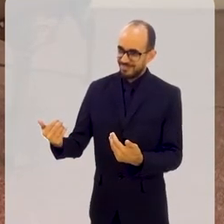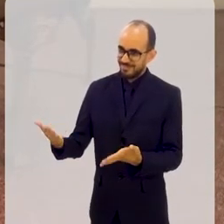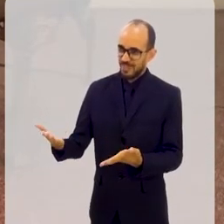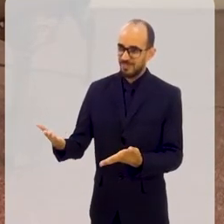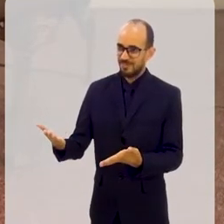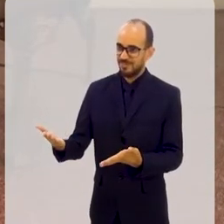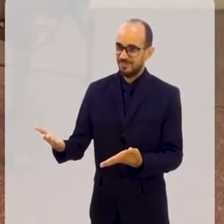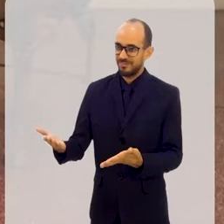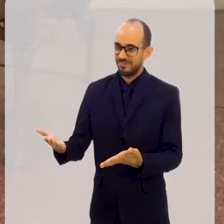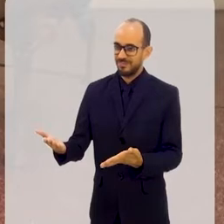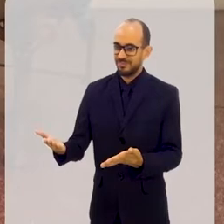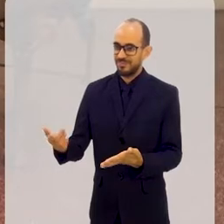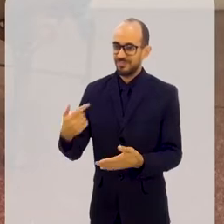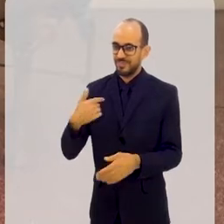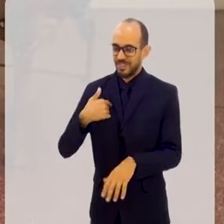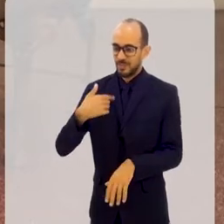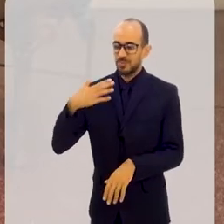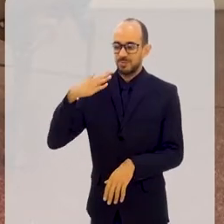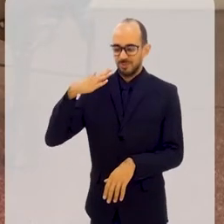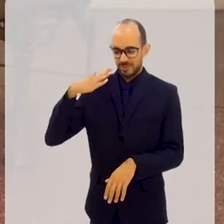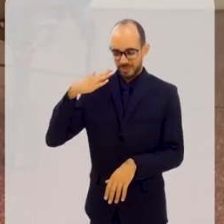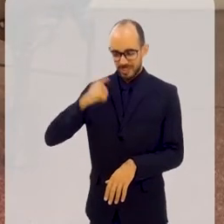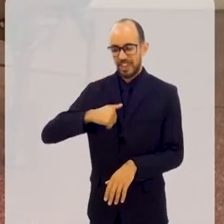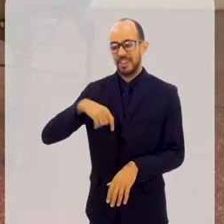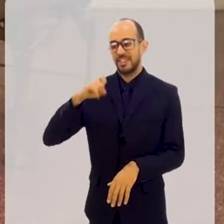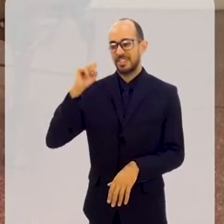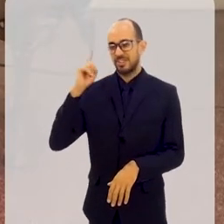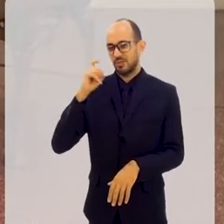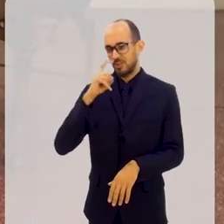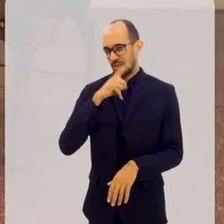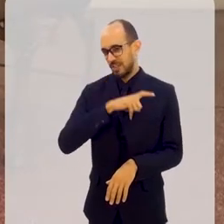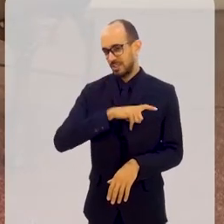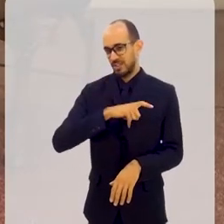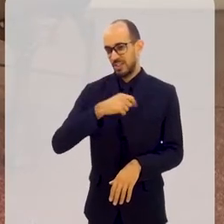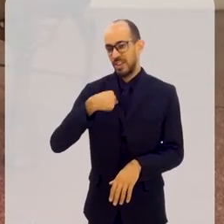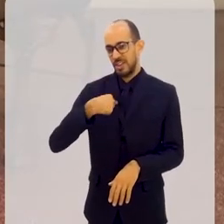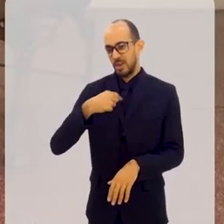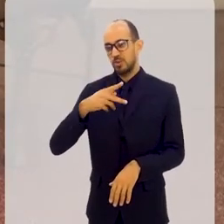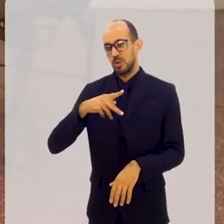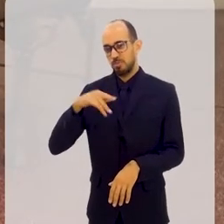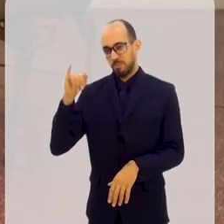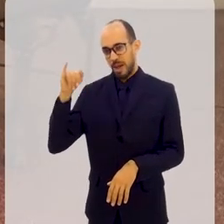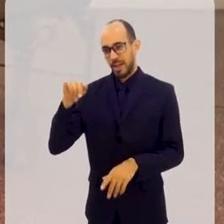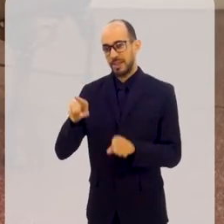adolescentes e eu sei como que é essa questão